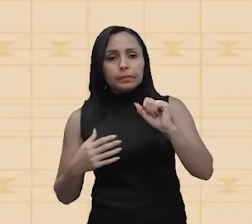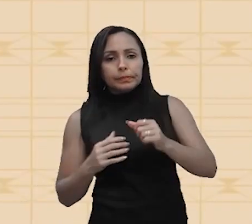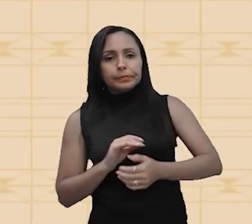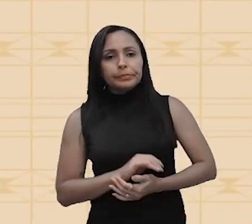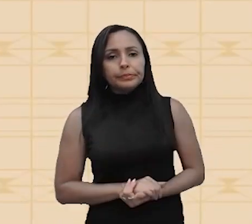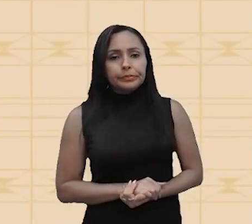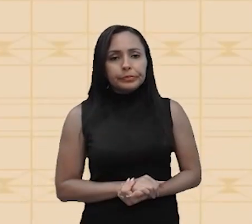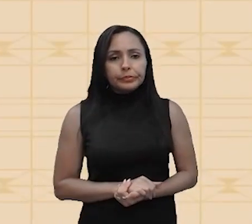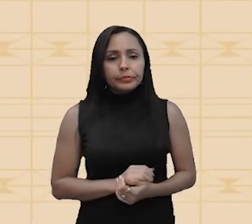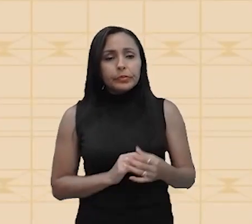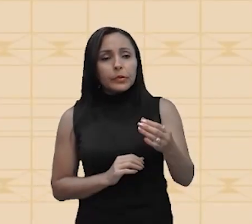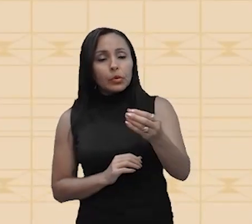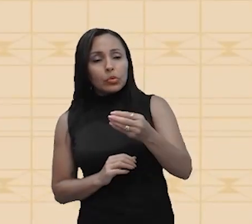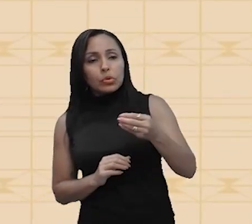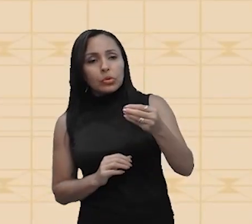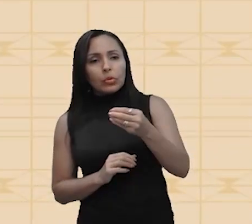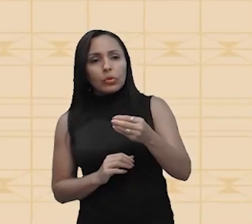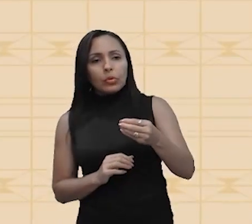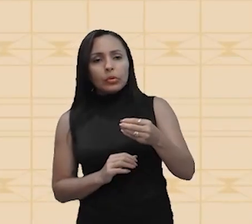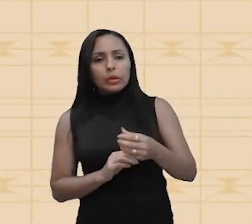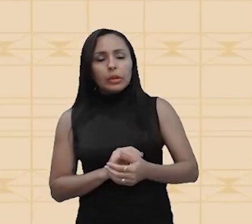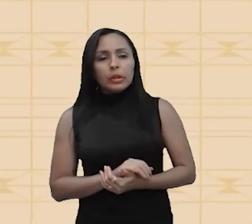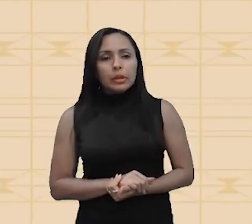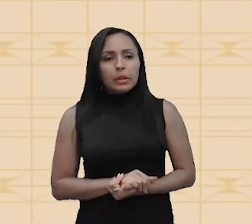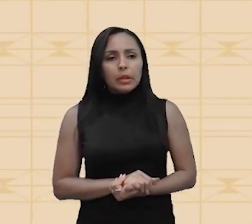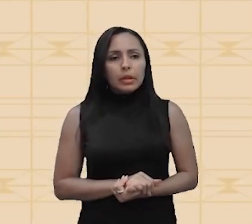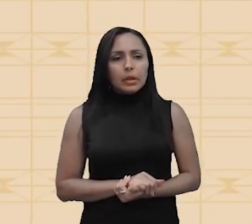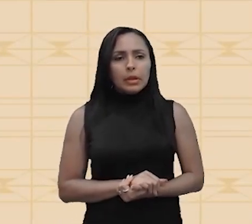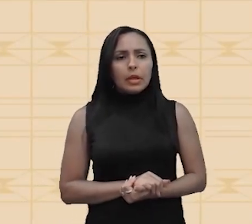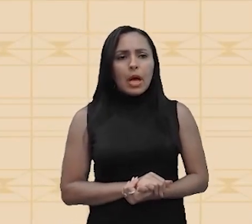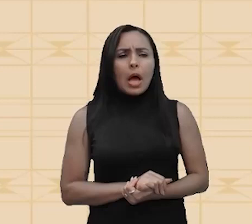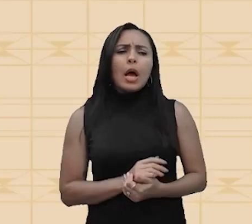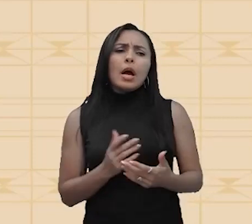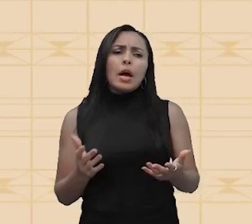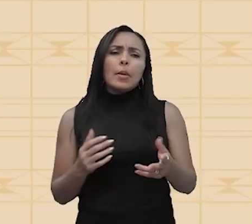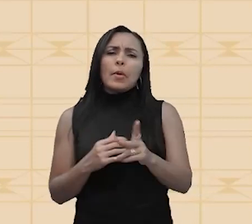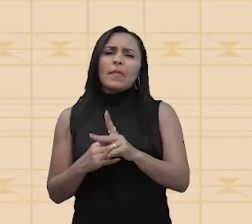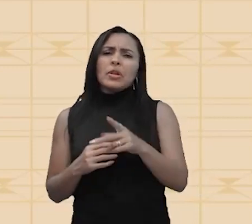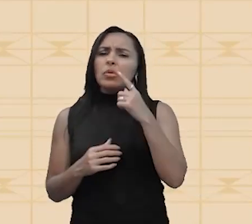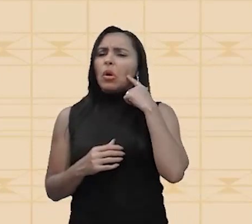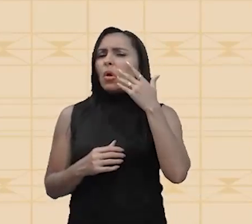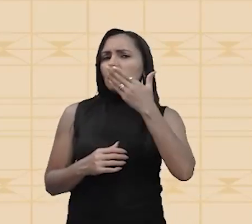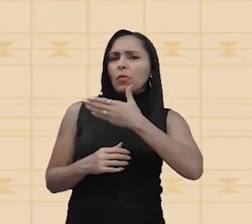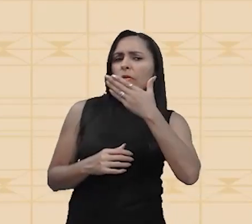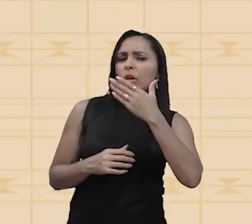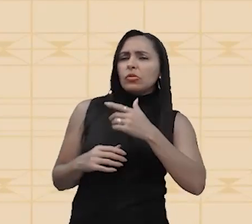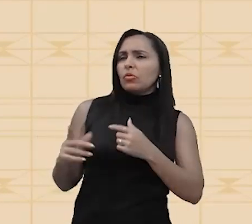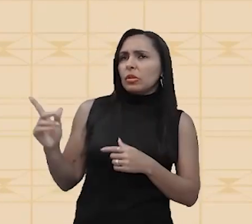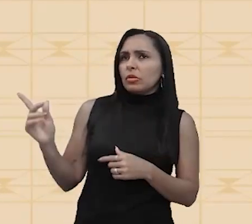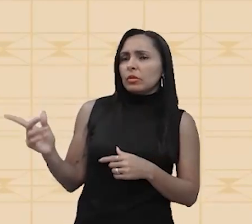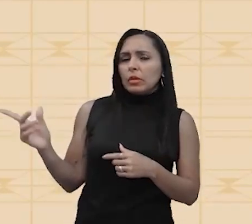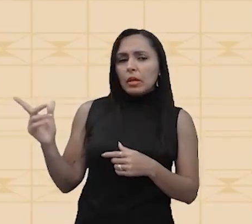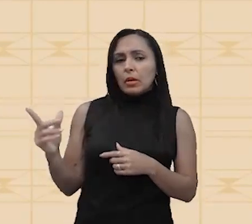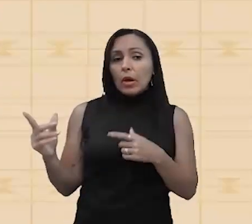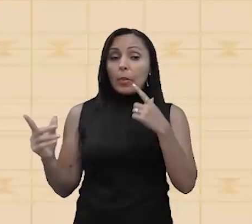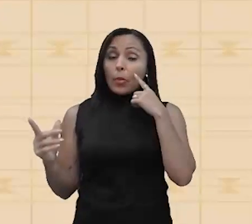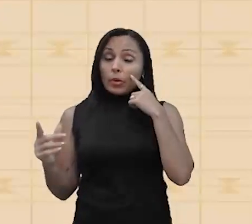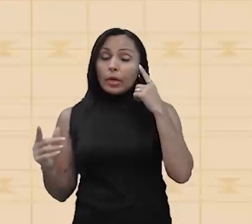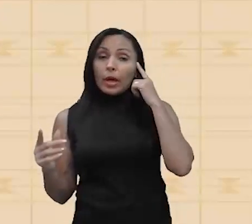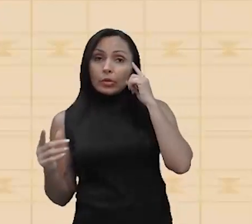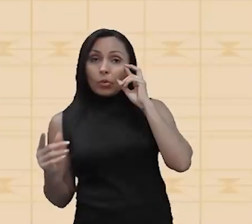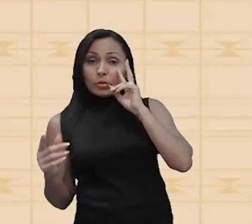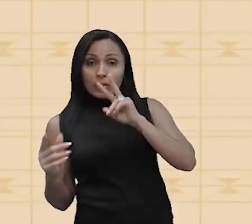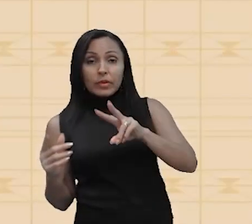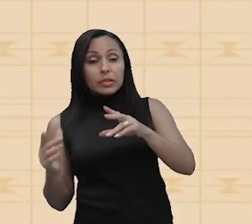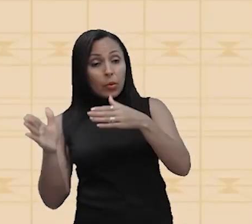treme todinho antes de quebrar. Aí você diz, Paulo, mas eu não vejo isso. Mequetrefe, lembre que nossa visão era limitada, né, Mequetrefe? Então, por